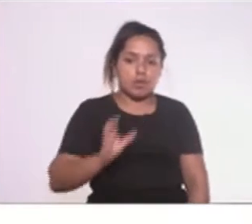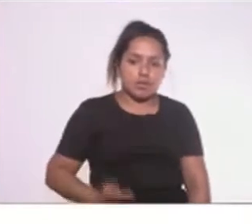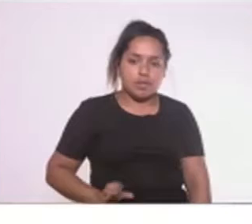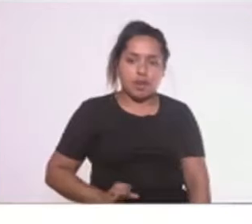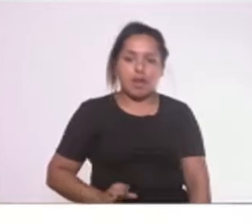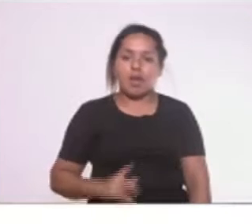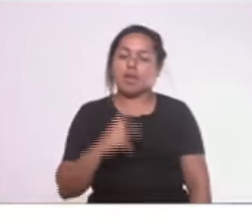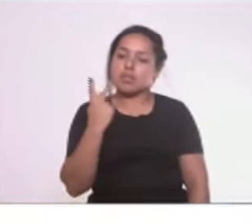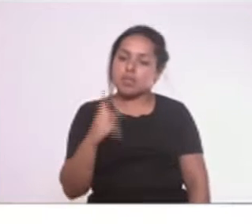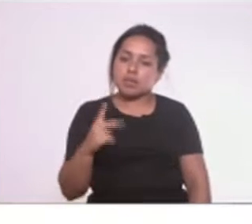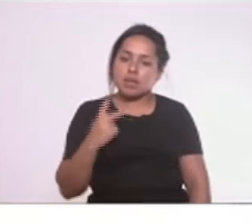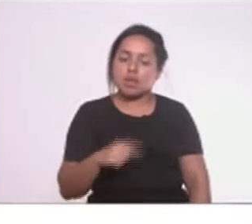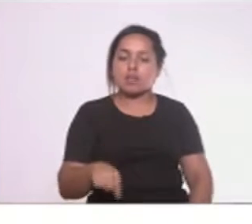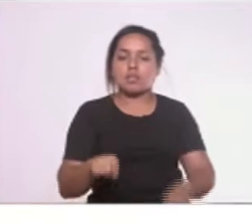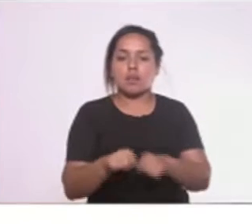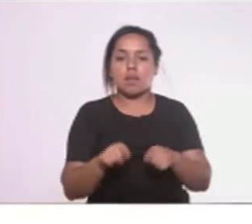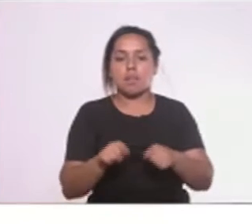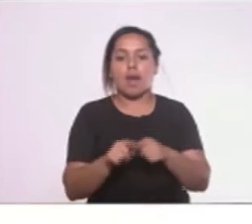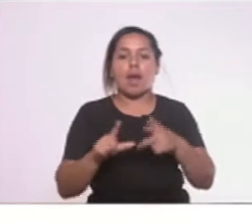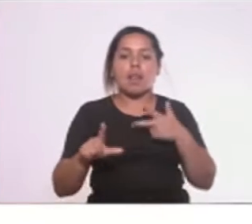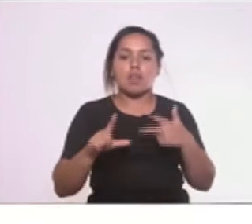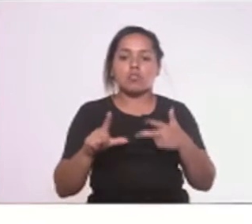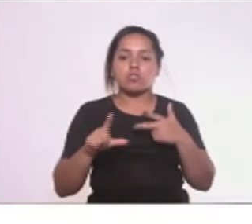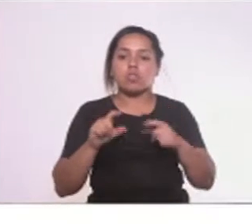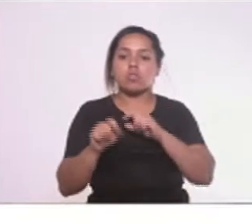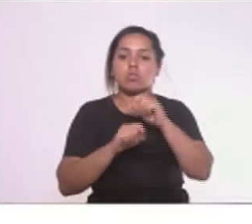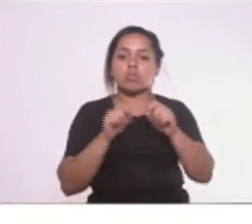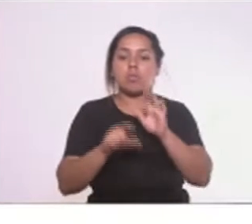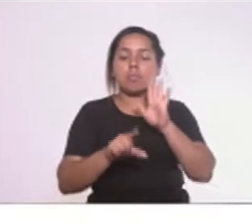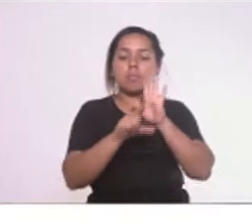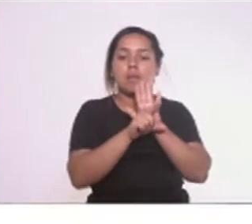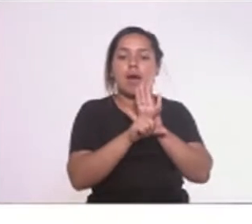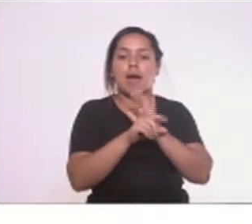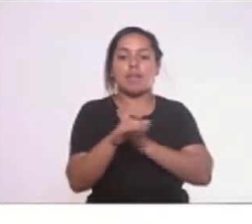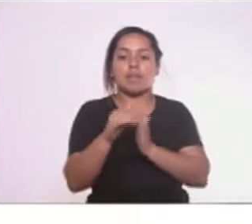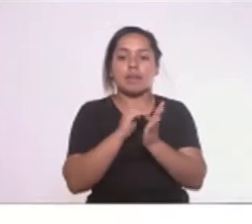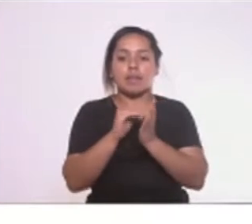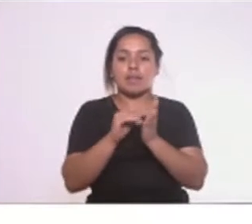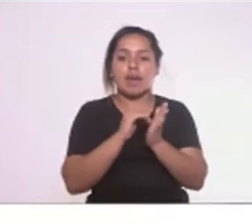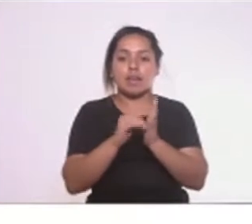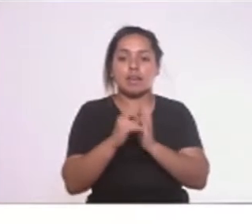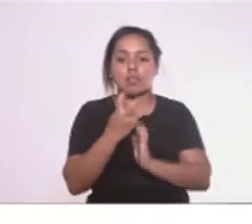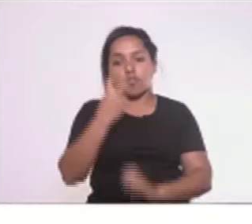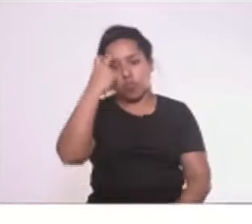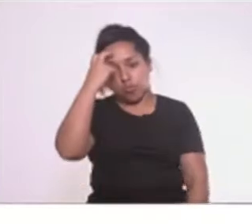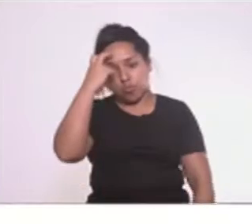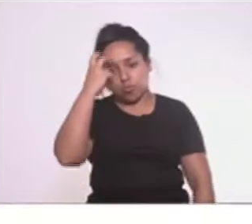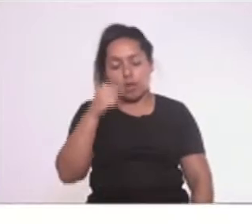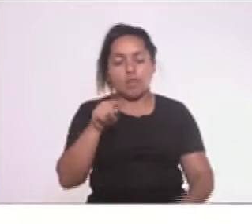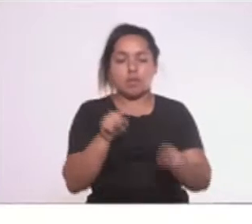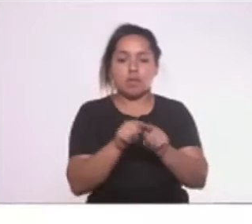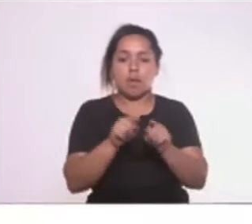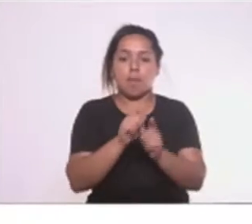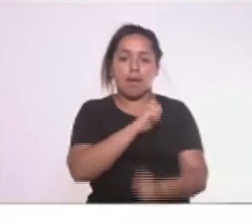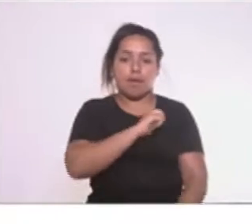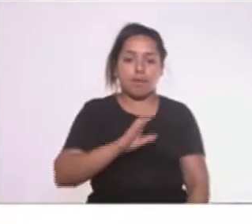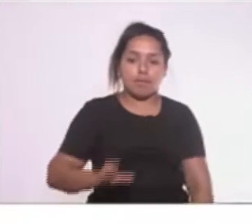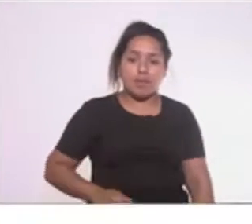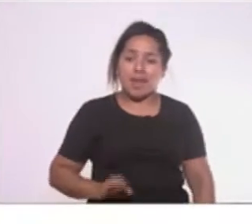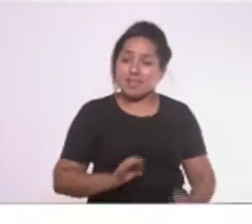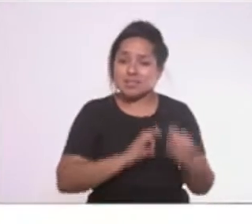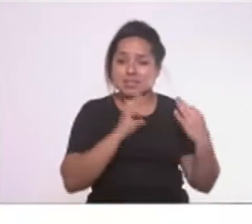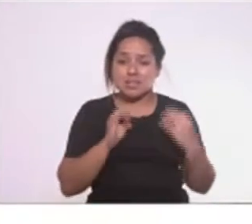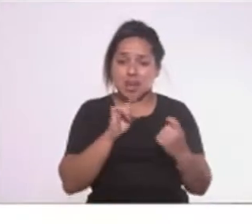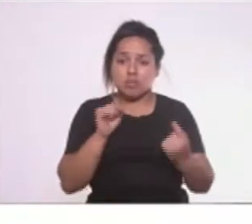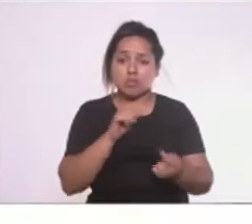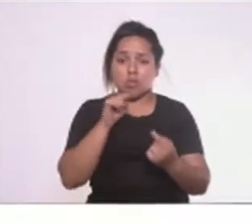saudar muito a Subdiretoria Geral de Cultura. Acho que o André acertou em cheio com o Nelson, que conta com